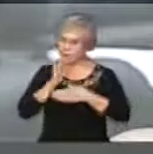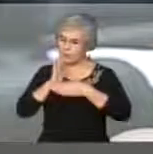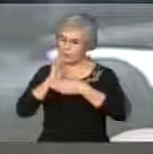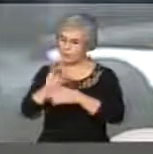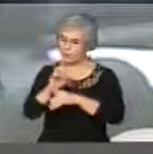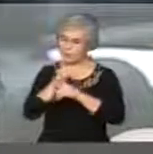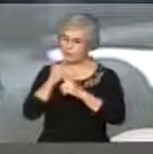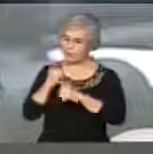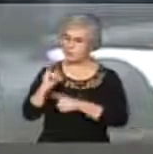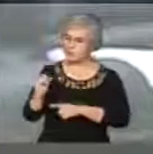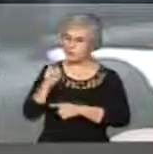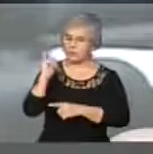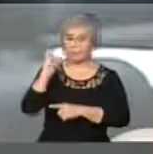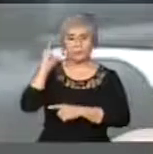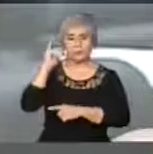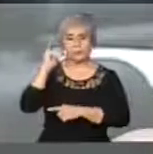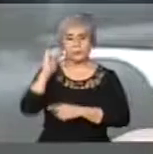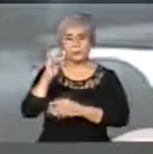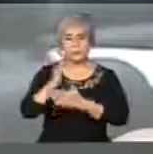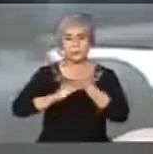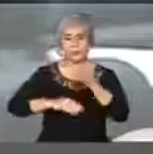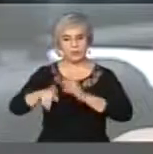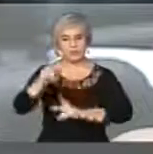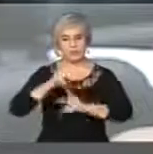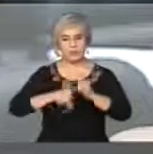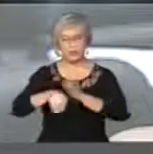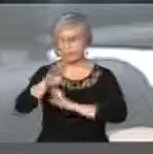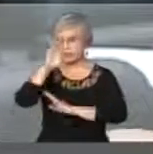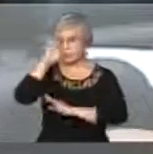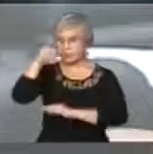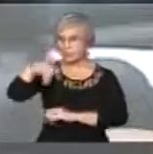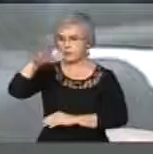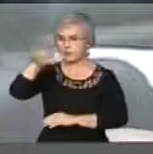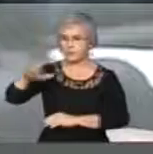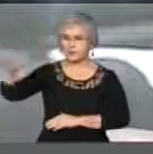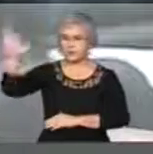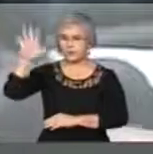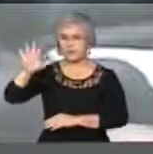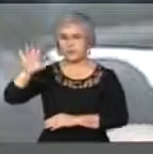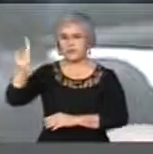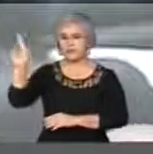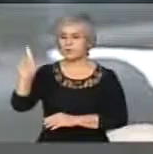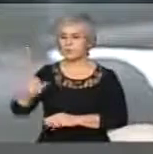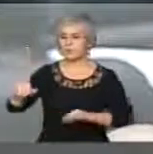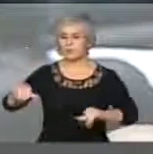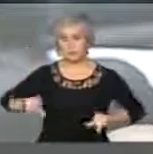que, sobretudo para nós do Nordeste, vem minimizar o sofrimento.